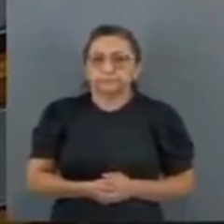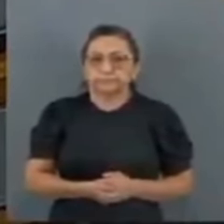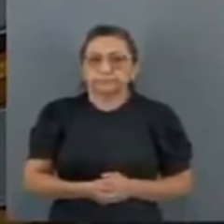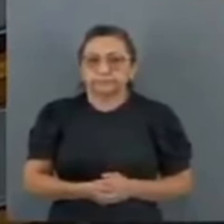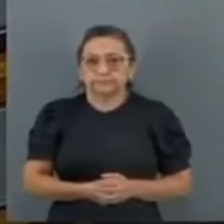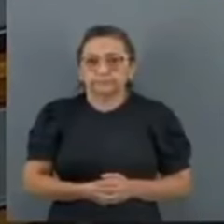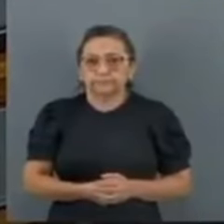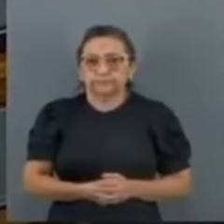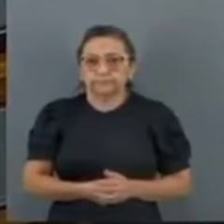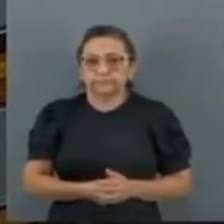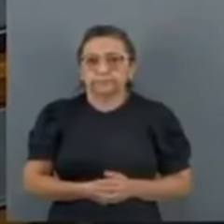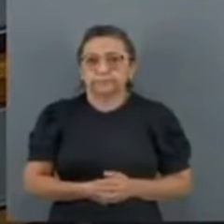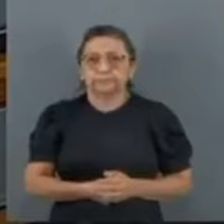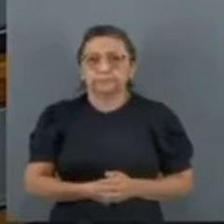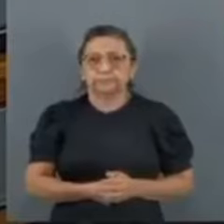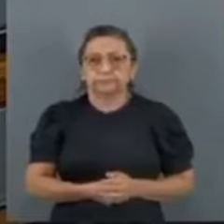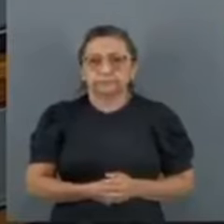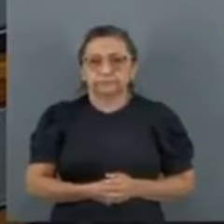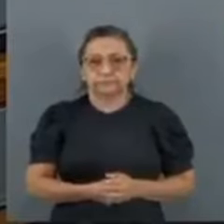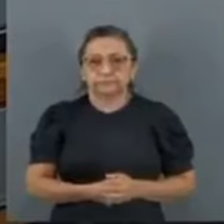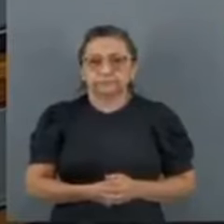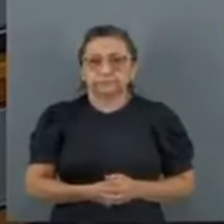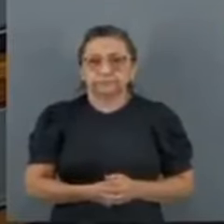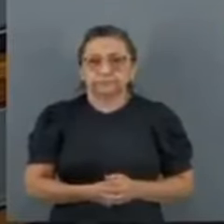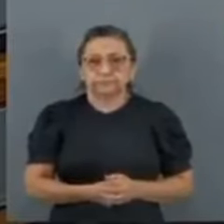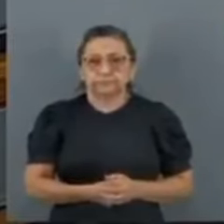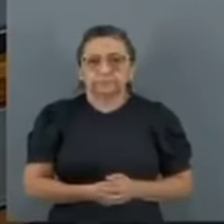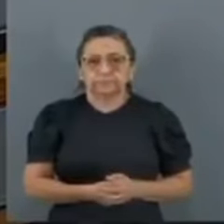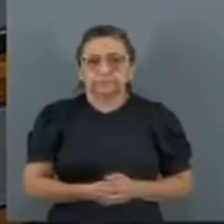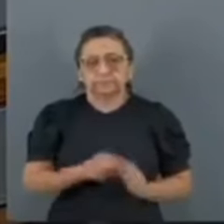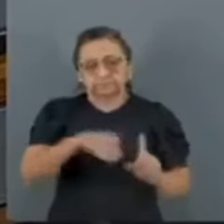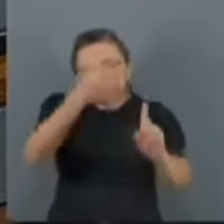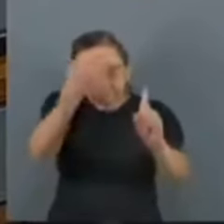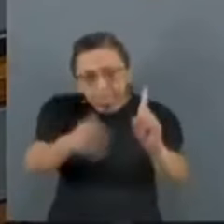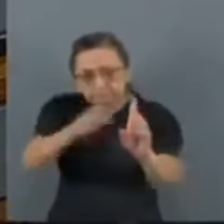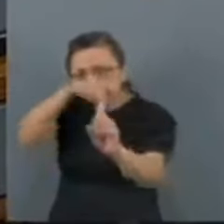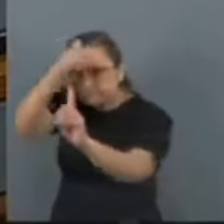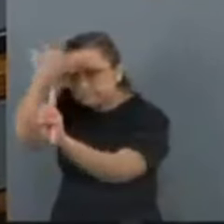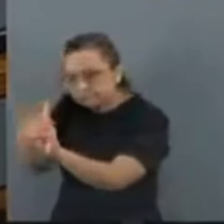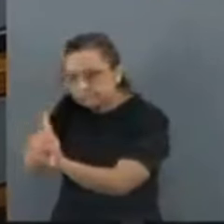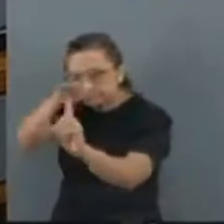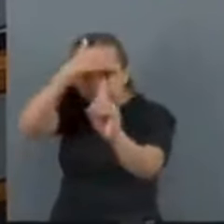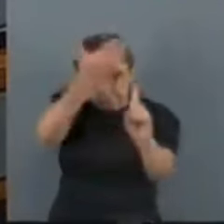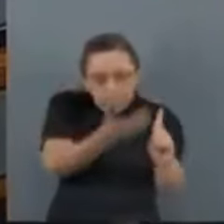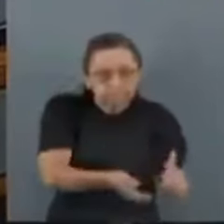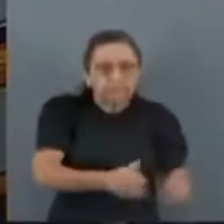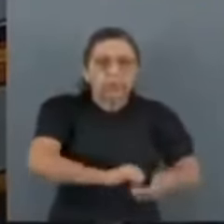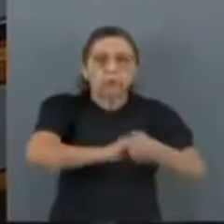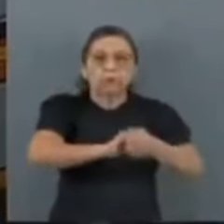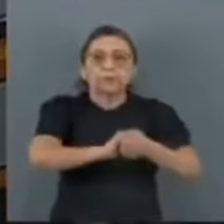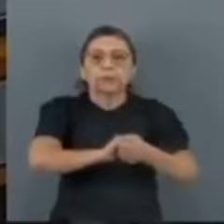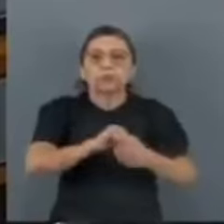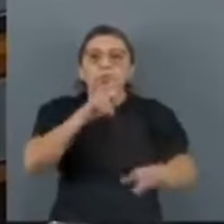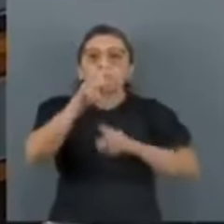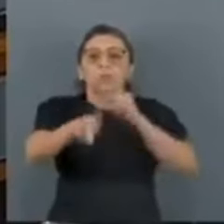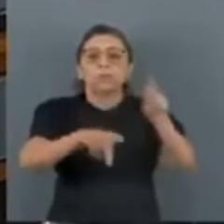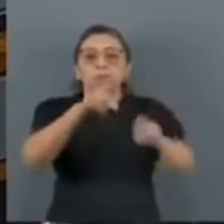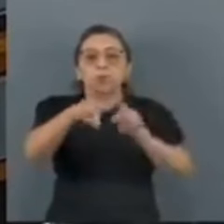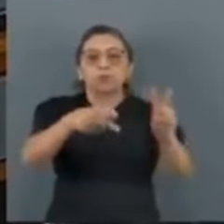caruta ima pereque yatahani okana maha chono norana i uruho pitene na uru